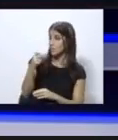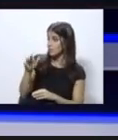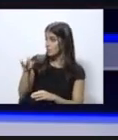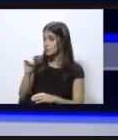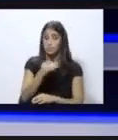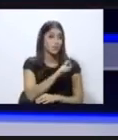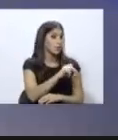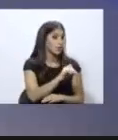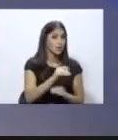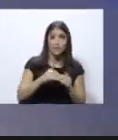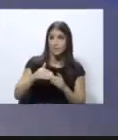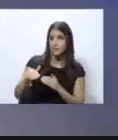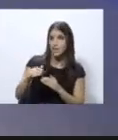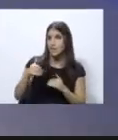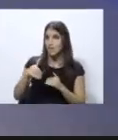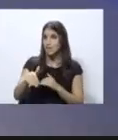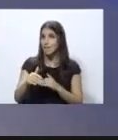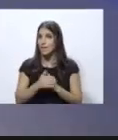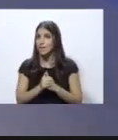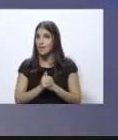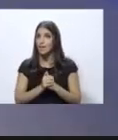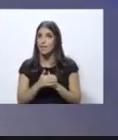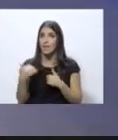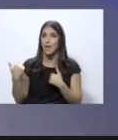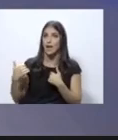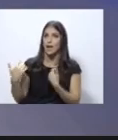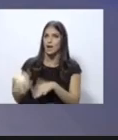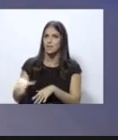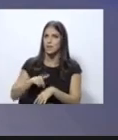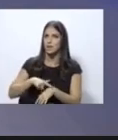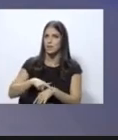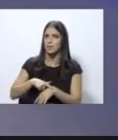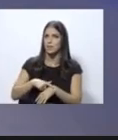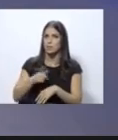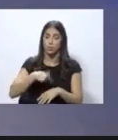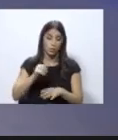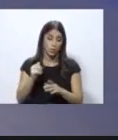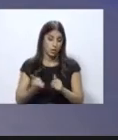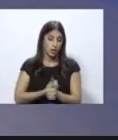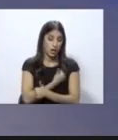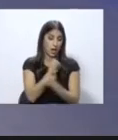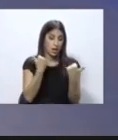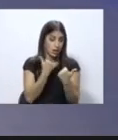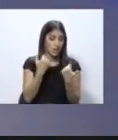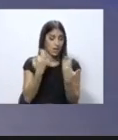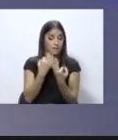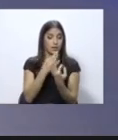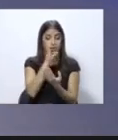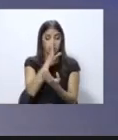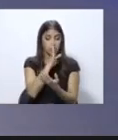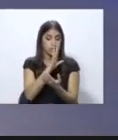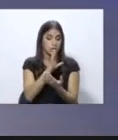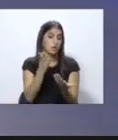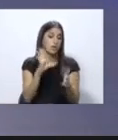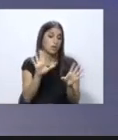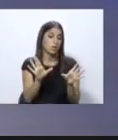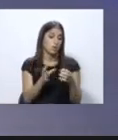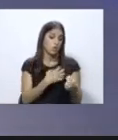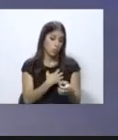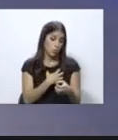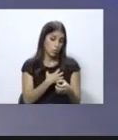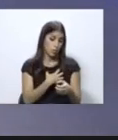alguma coisa. Não, vamos avançar. Uma coisa, estes três empréstimos vêm sem opção de compra, o que é uma garantia de que os clubes a quem eles são vinculados acreditam no seu